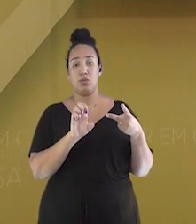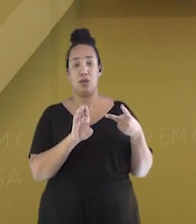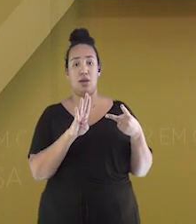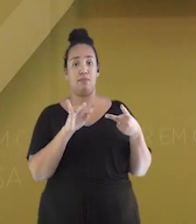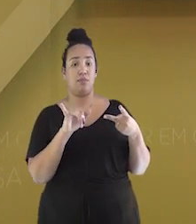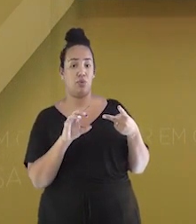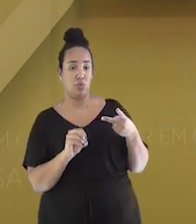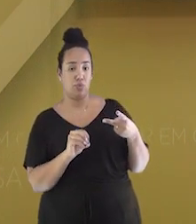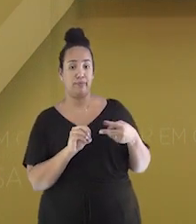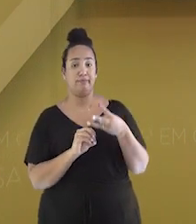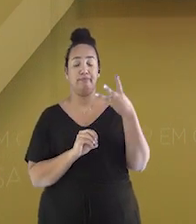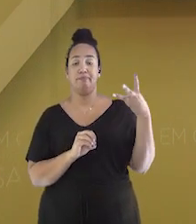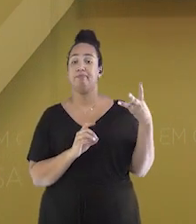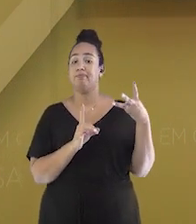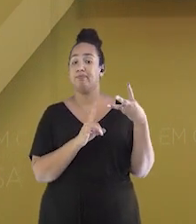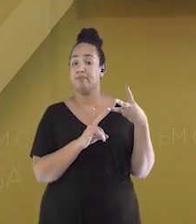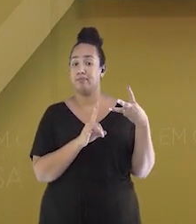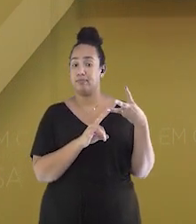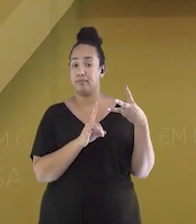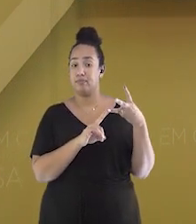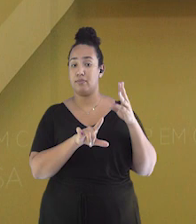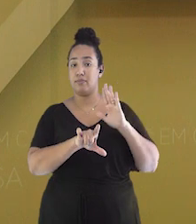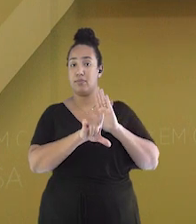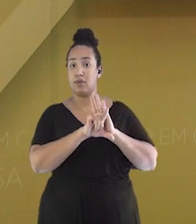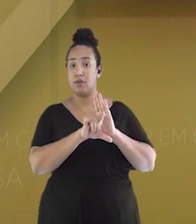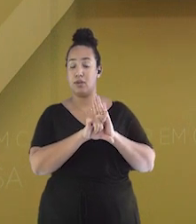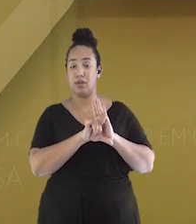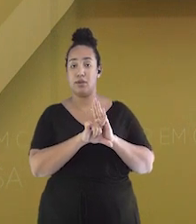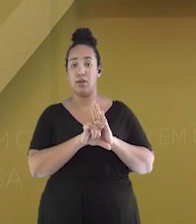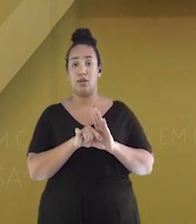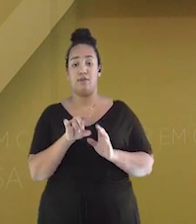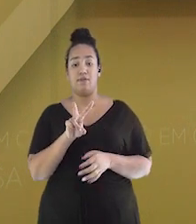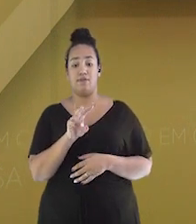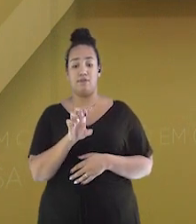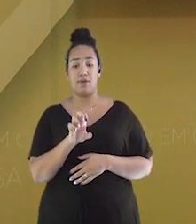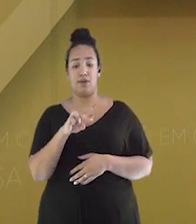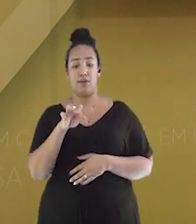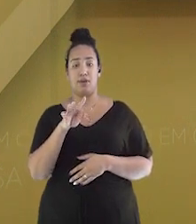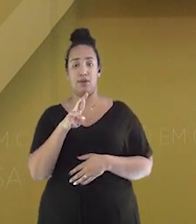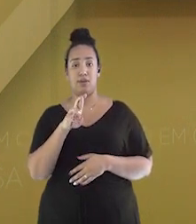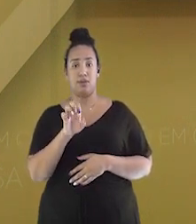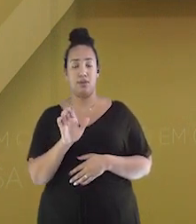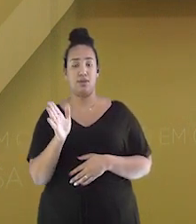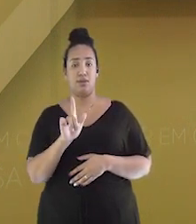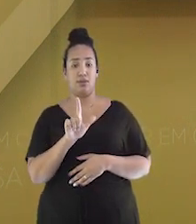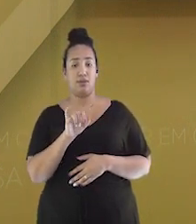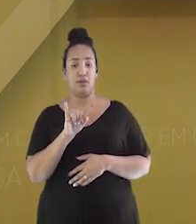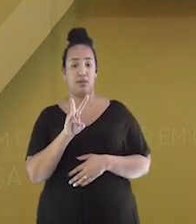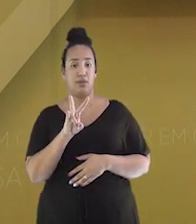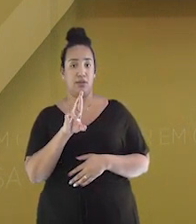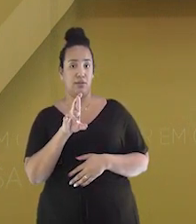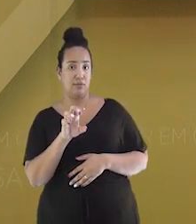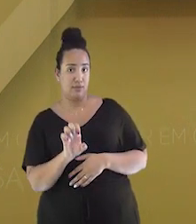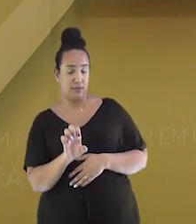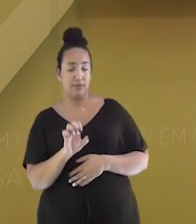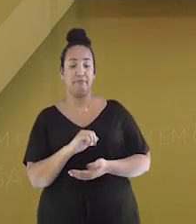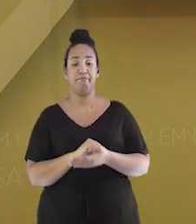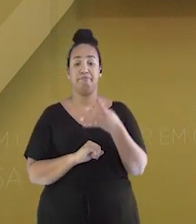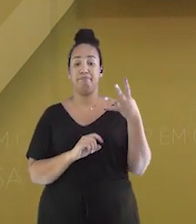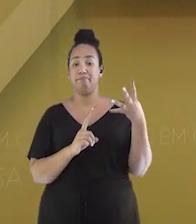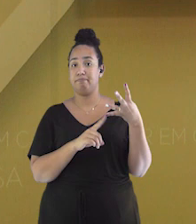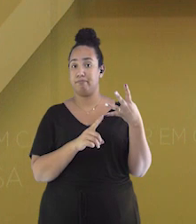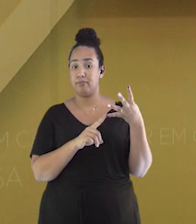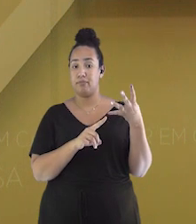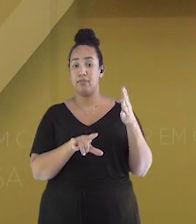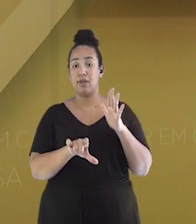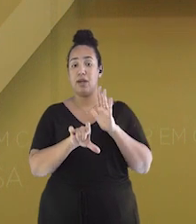terceiro lugar aqui, vamos comentar também da Lei do Ventre Livre, em 1871. Logo após, vamos falar